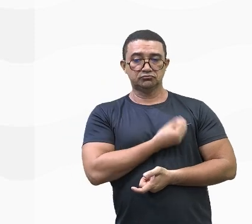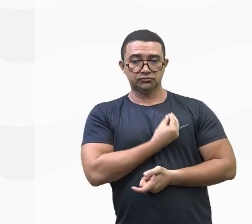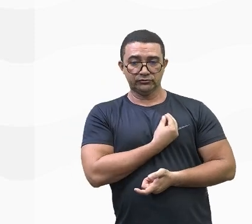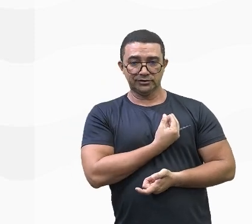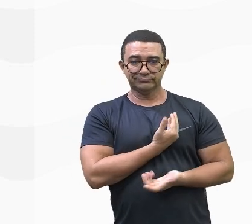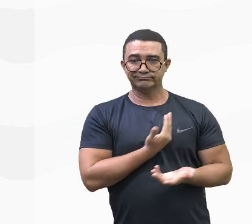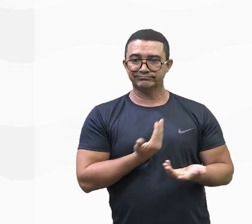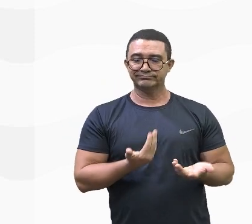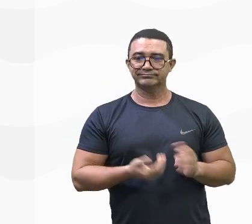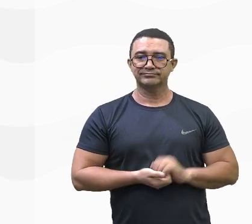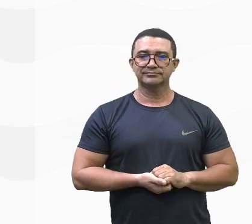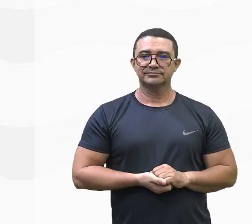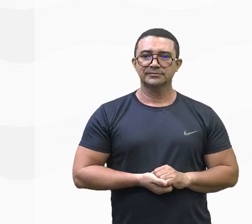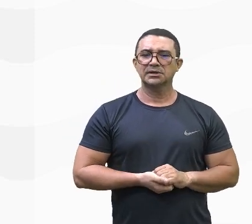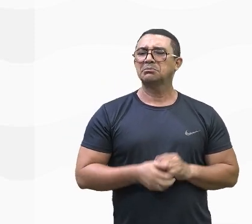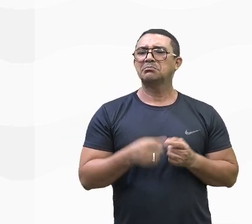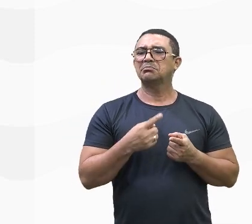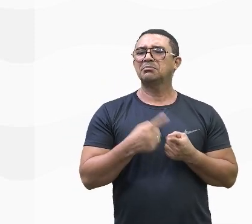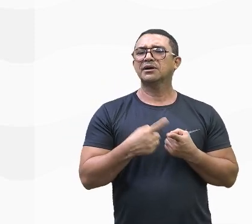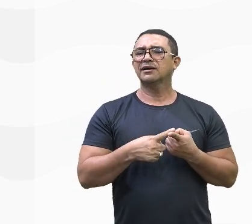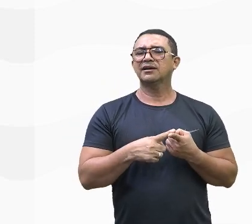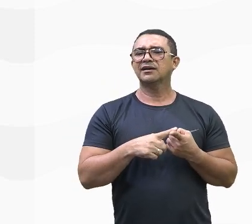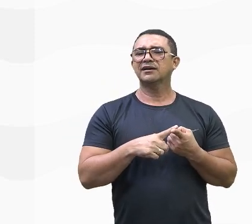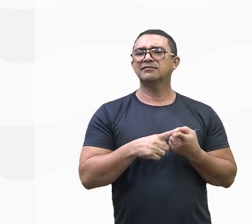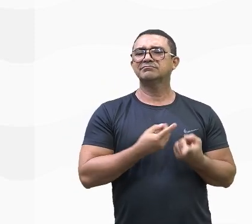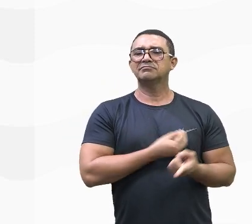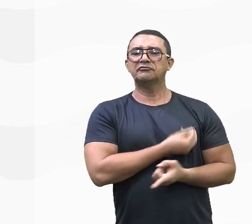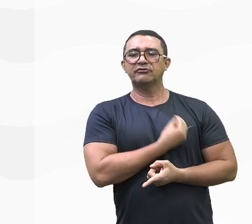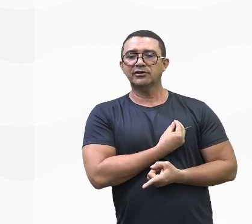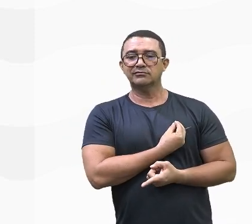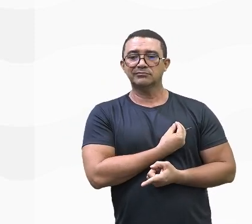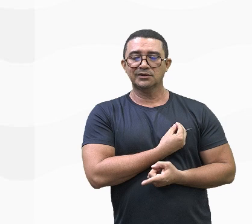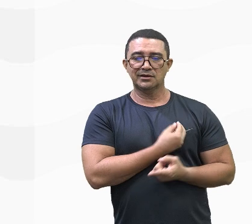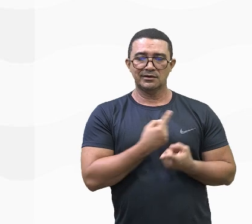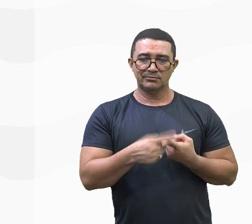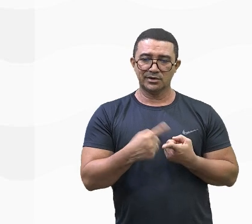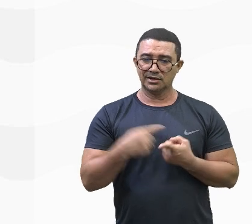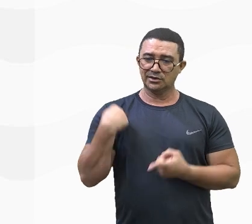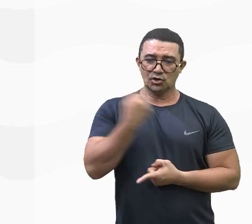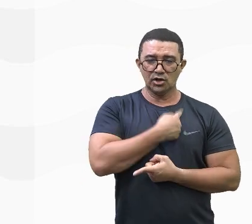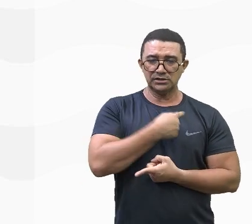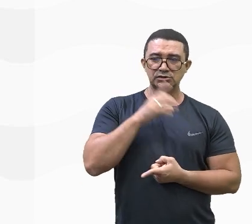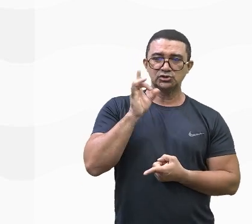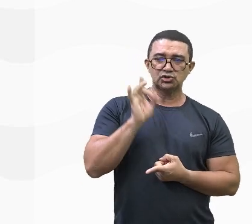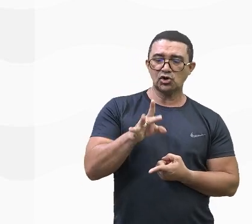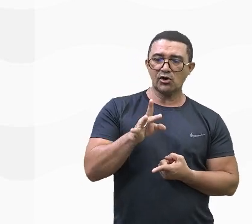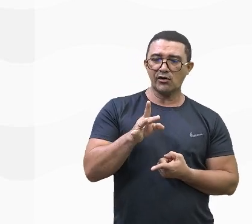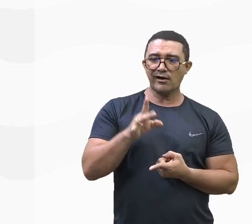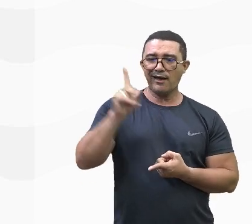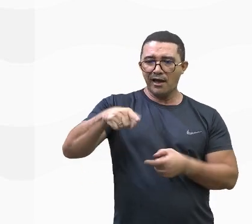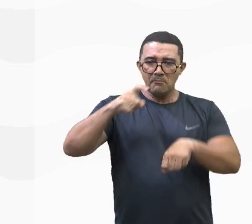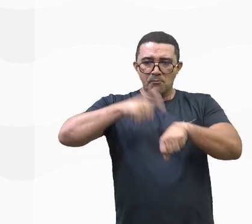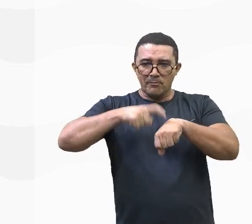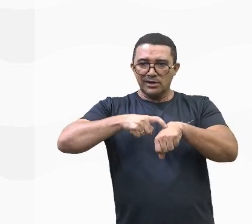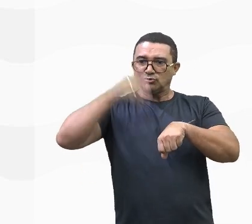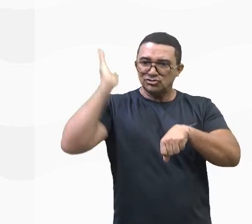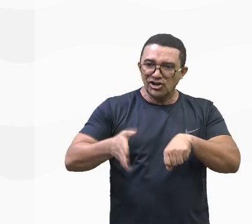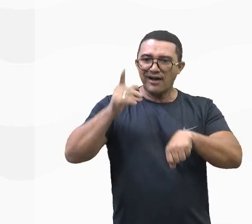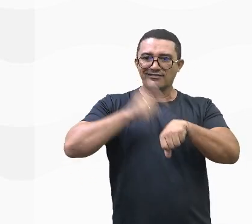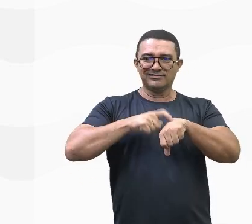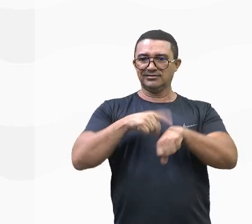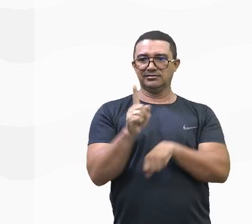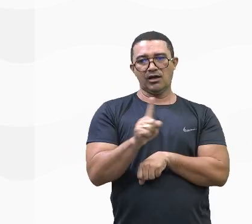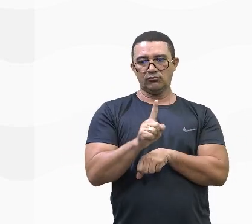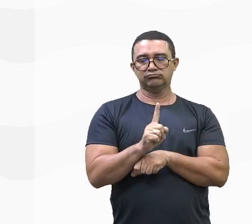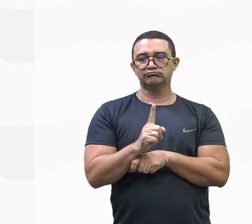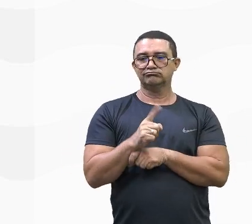que vivem ou viveram, professor? Porque nós não somos uma composição apenas do momento. Nós somos uma